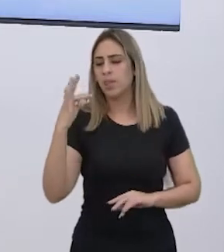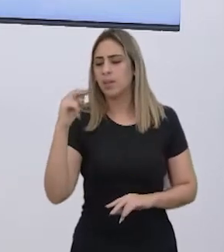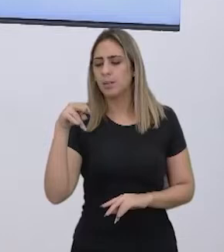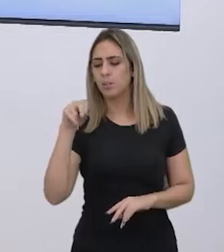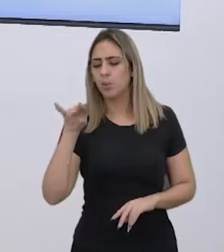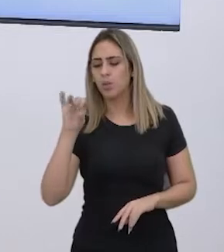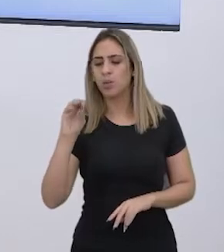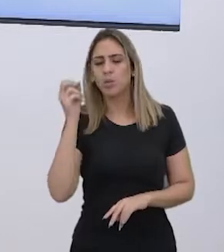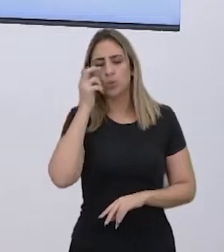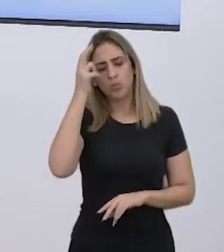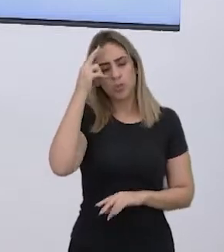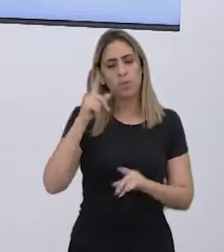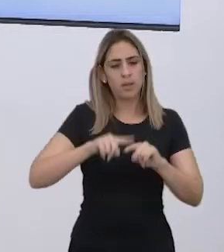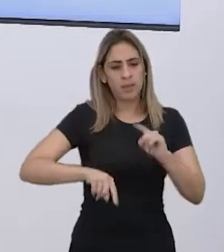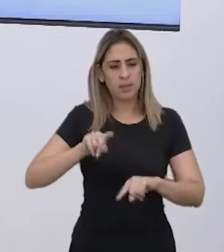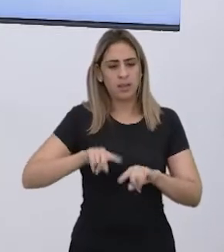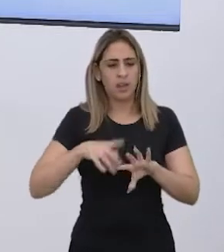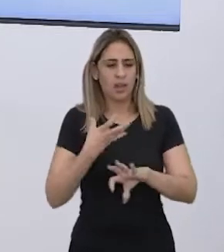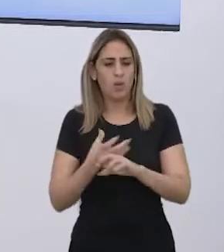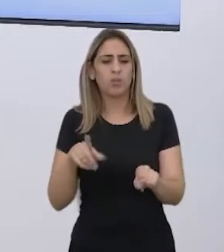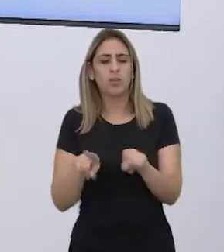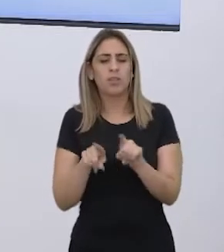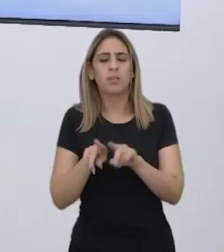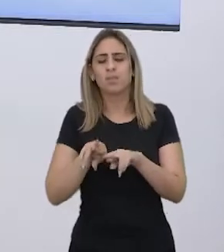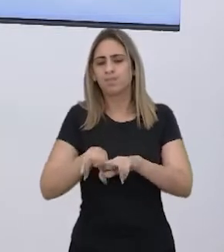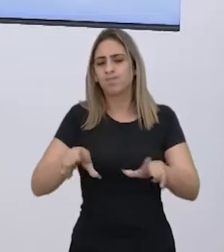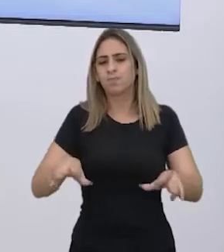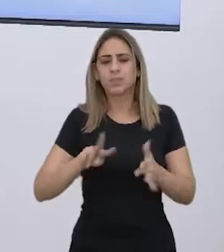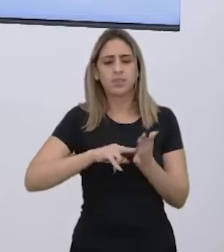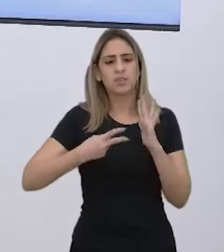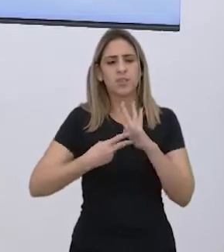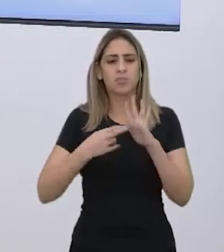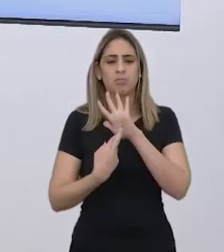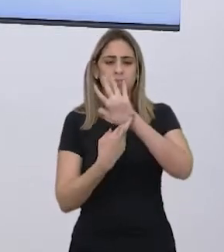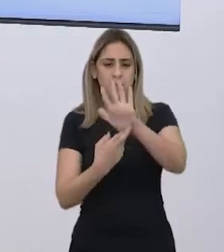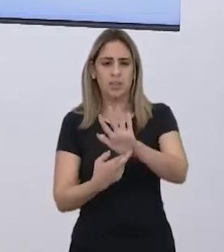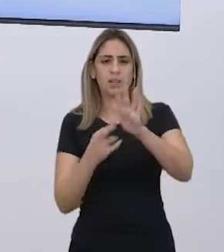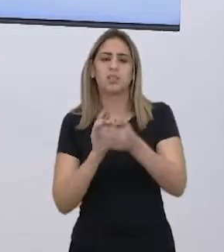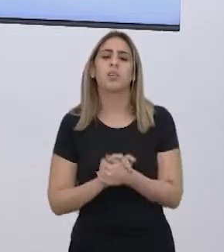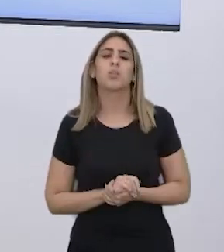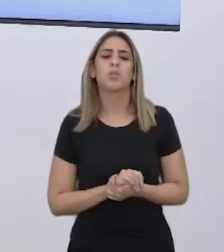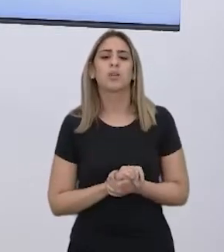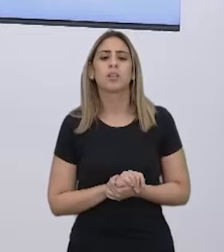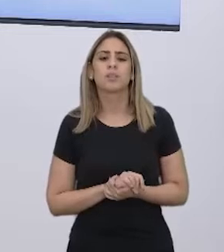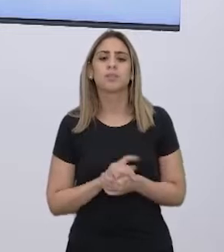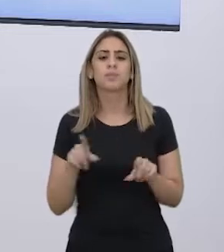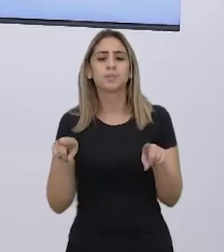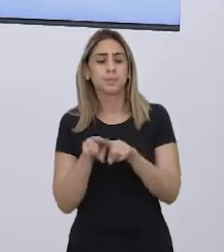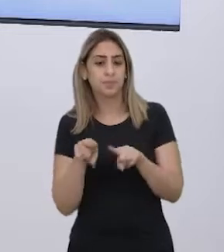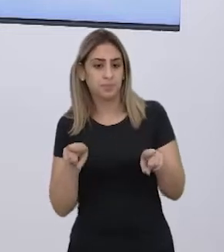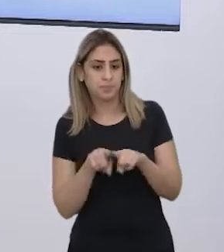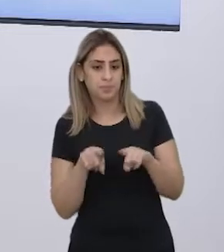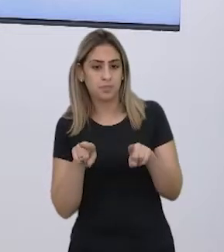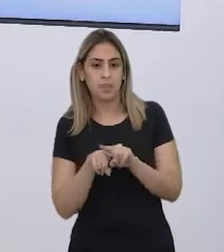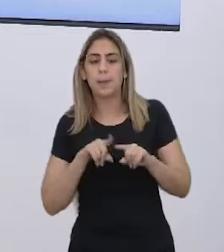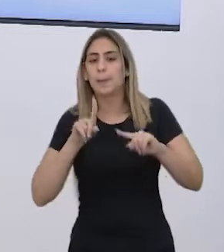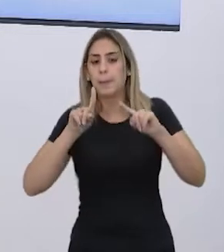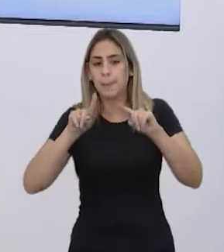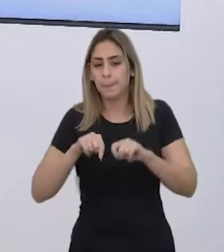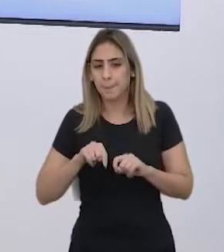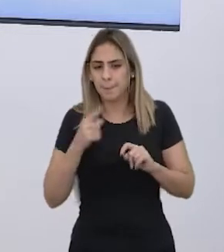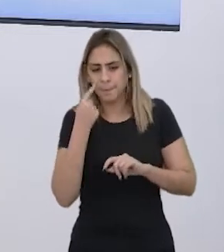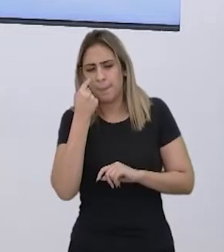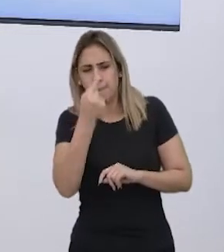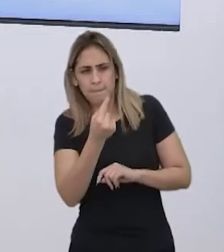e imaterial diversos, né? Seus significados e representações, que também olhando